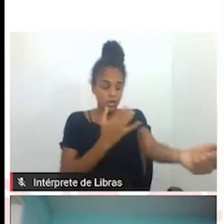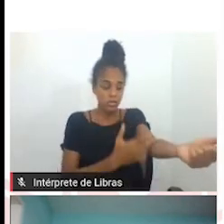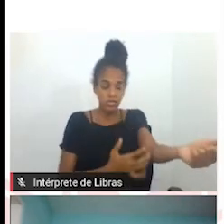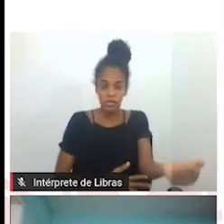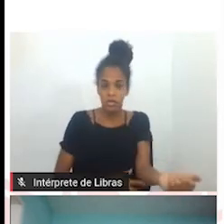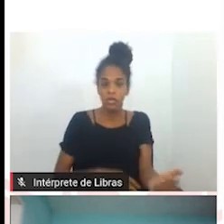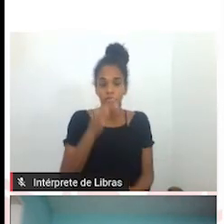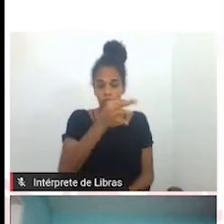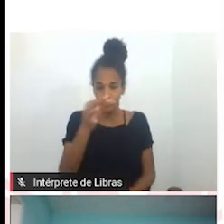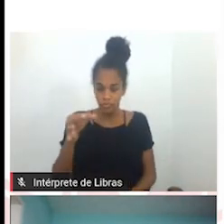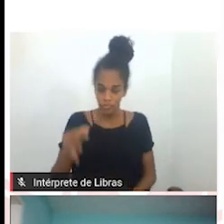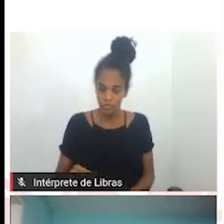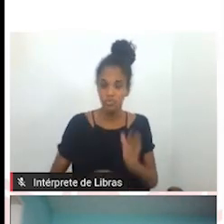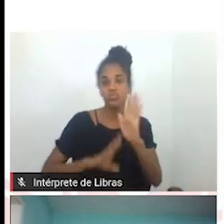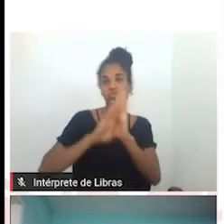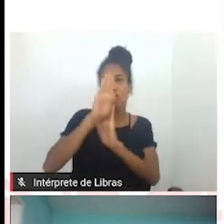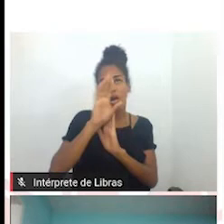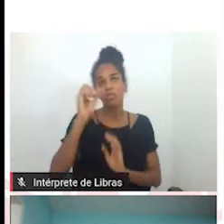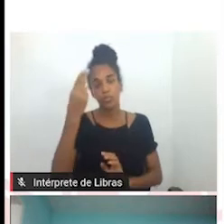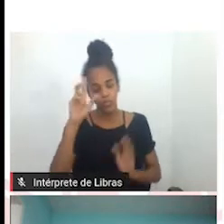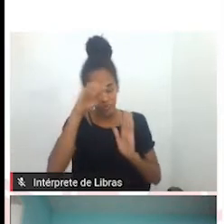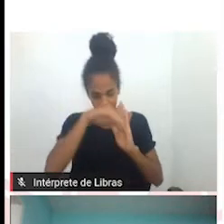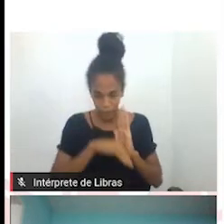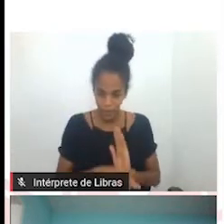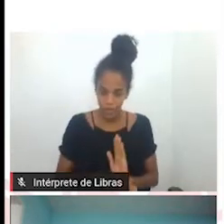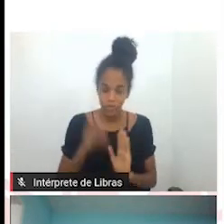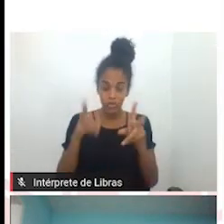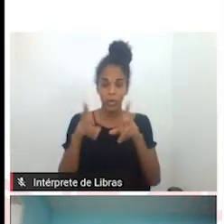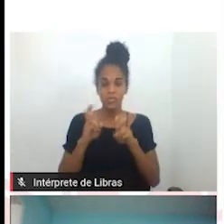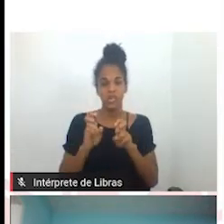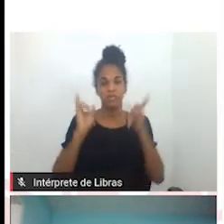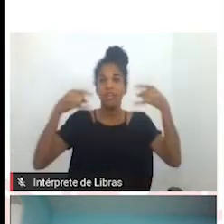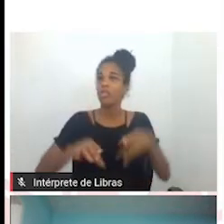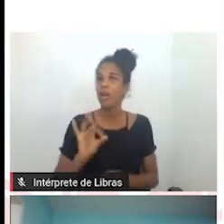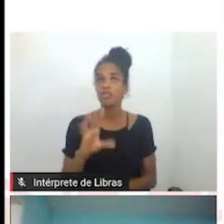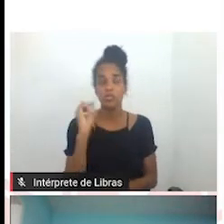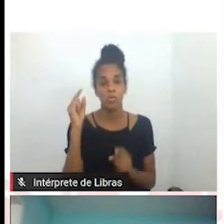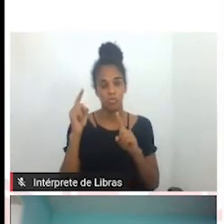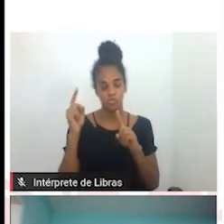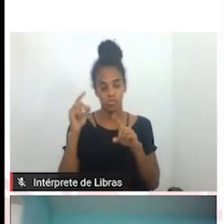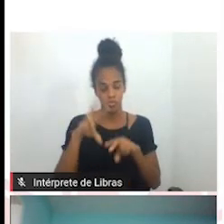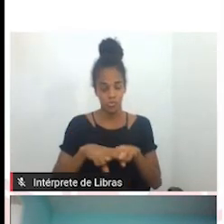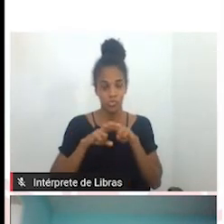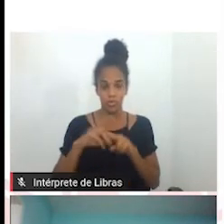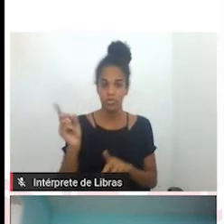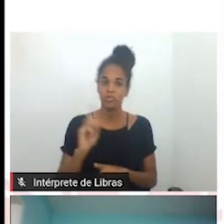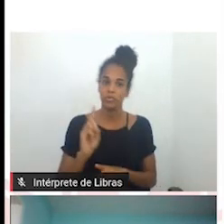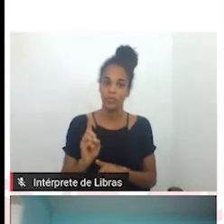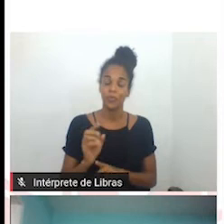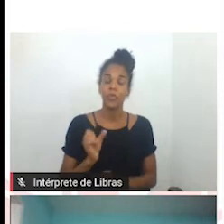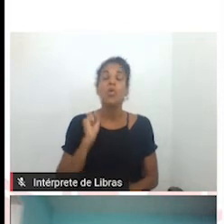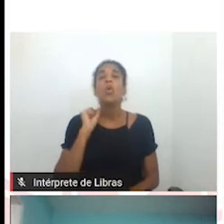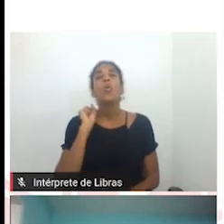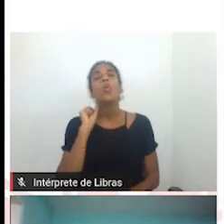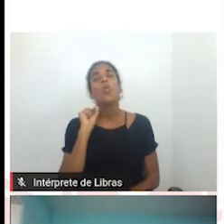isso. Mas, enfim, vamos passar aí para o próximo. Nós vamos considerar um internamento em